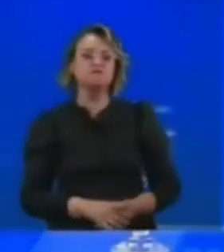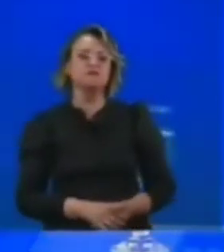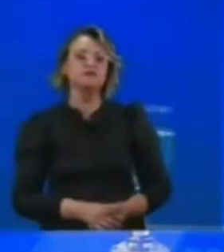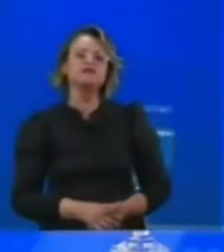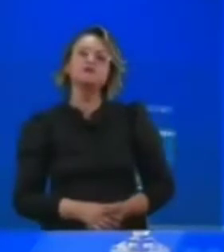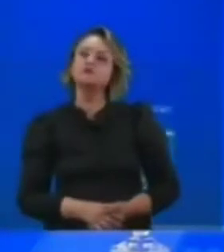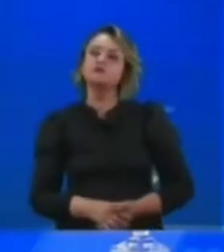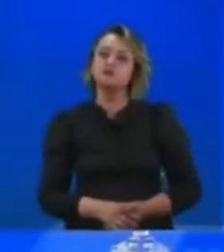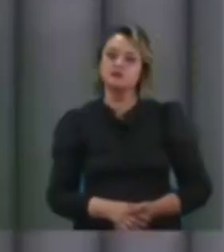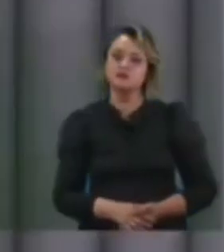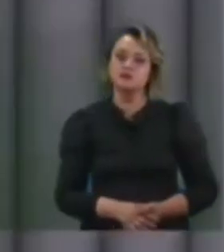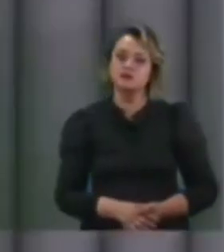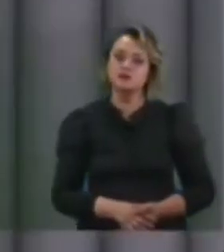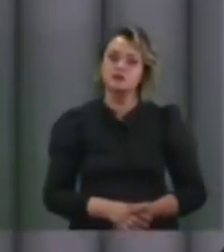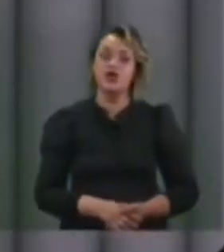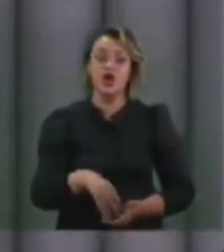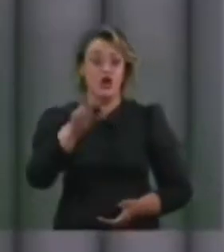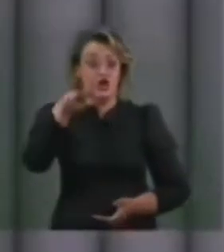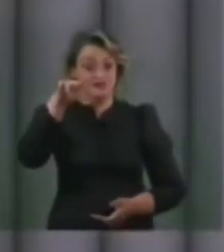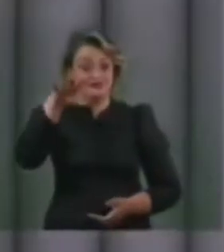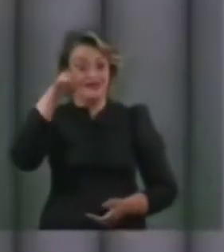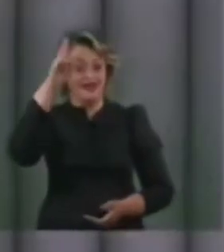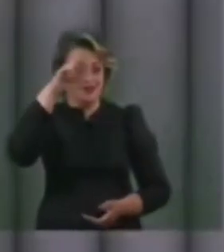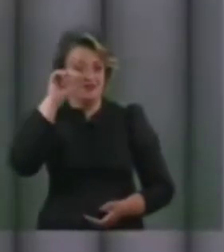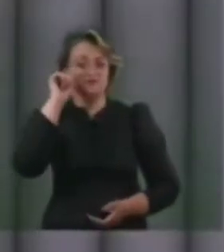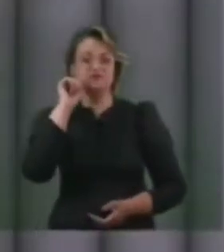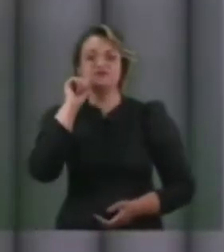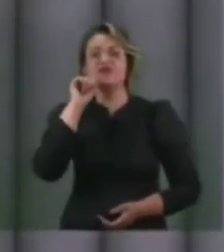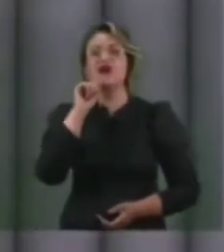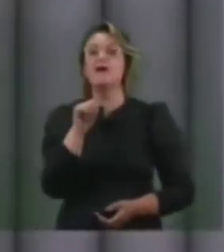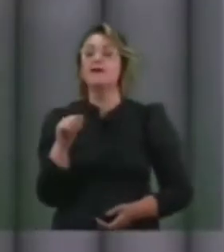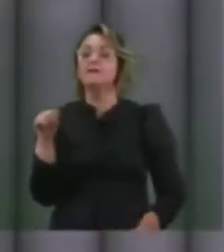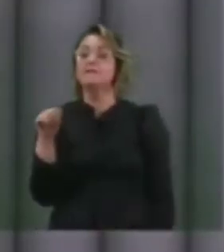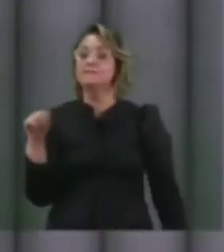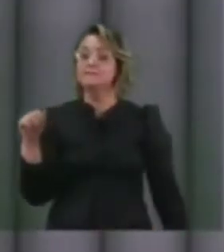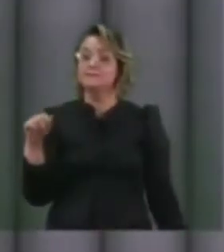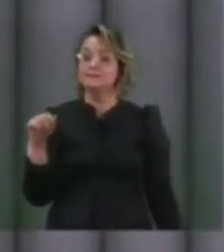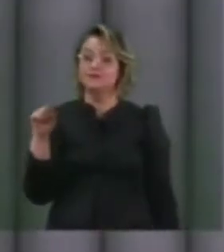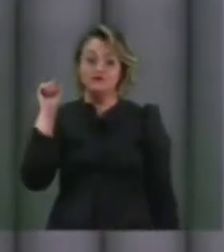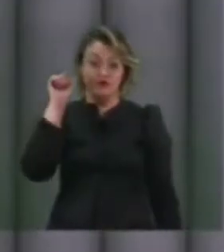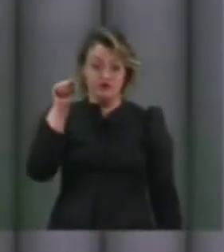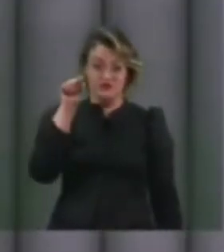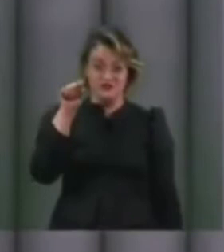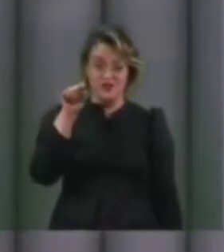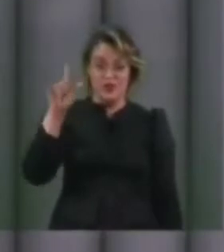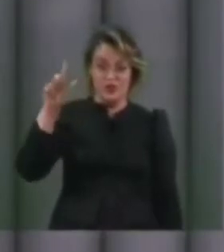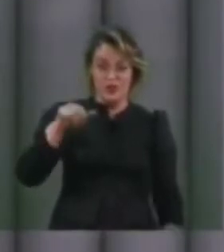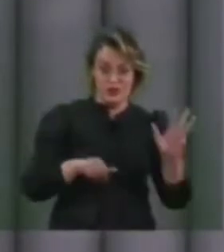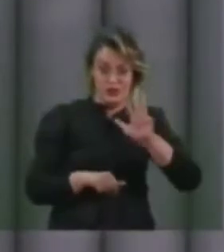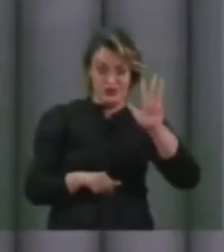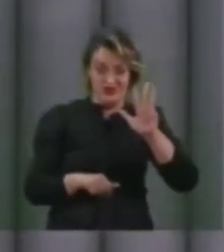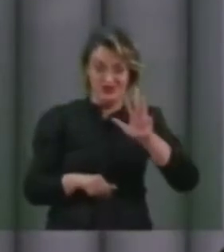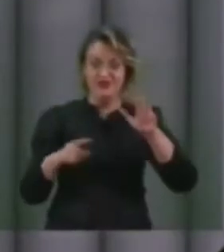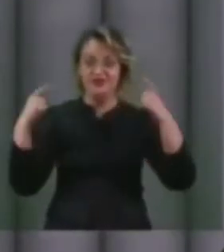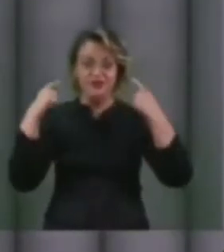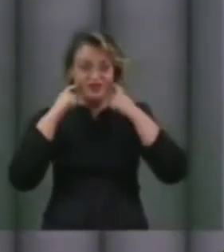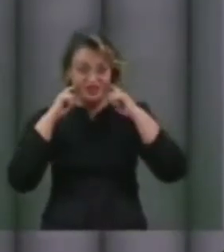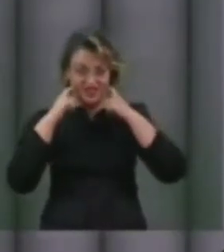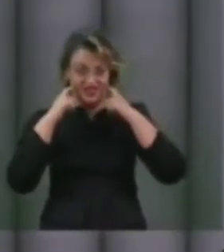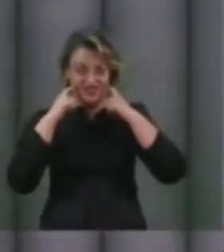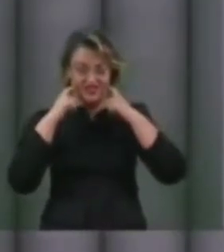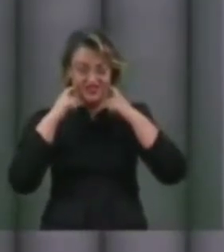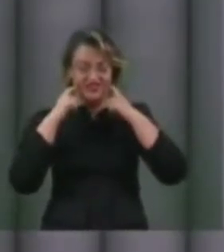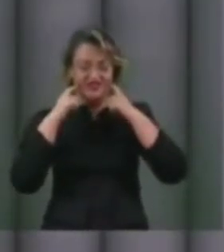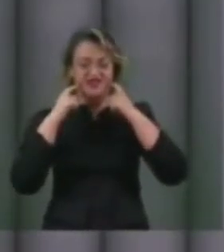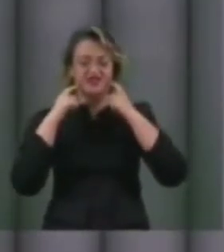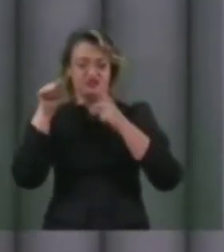favor. É, só para refrescar sua memória, candidato, o presidente que você defende, e é candidato a Queca, é um ex-presidiário,